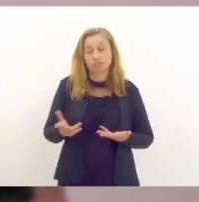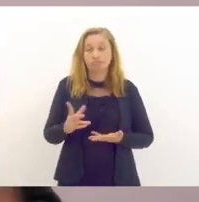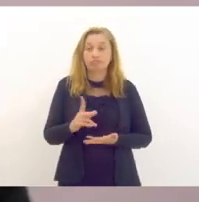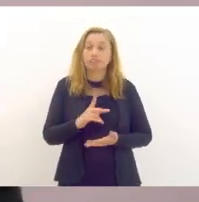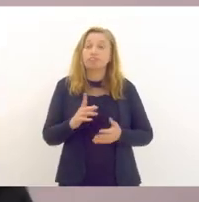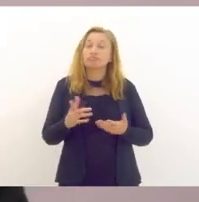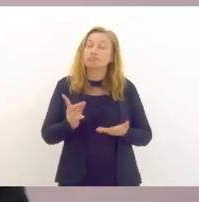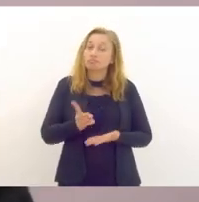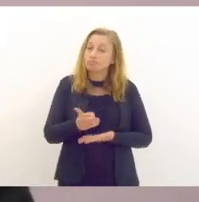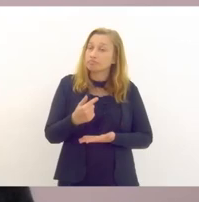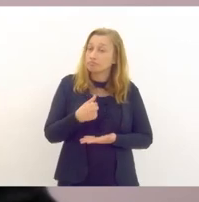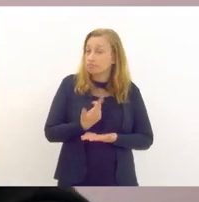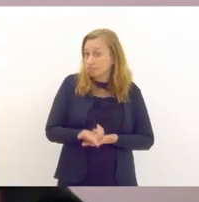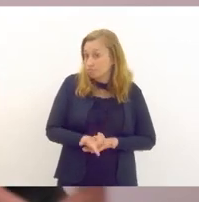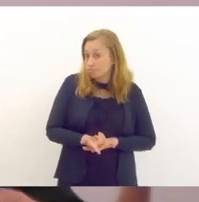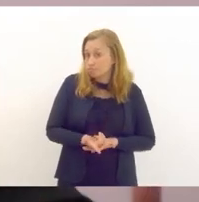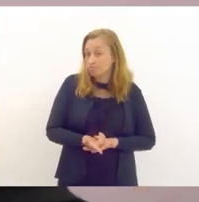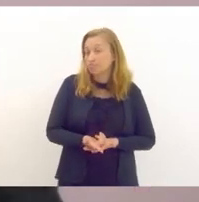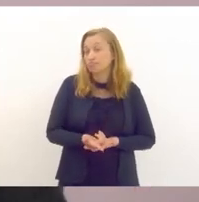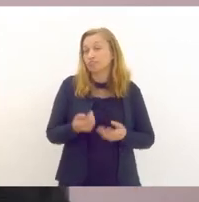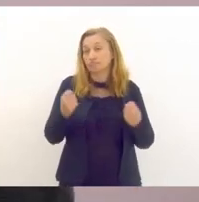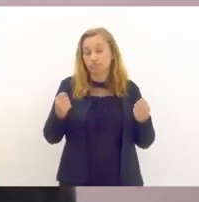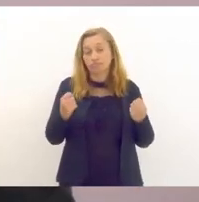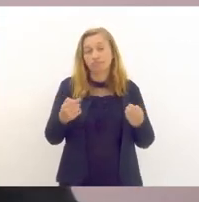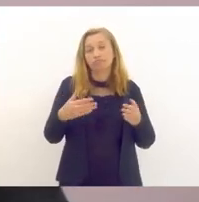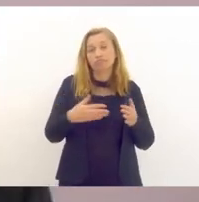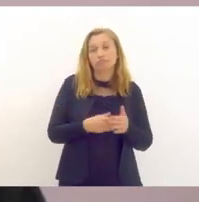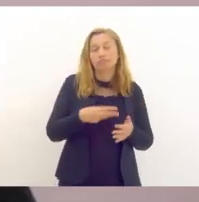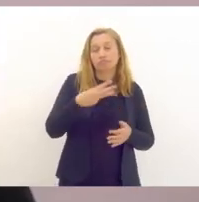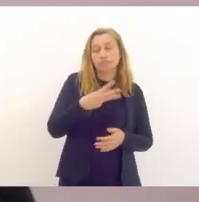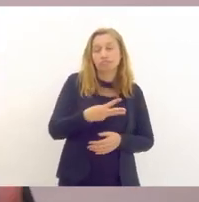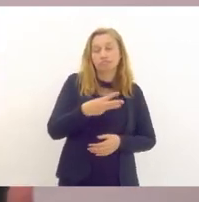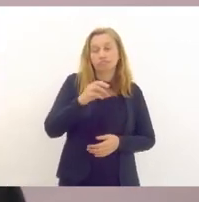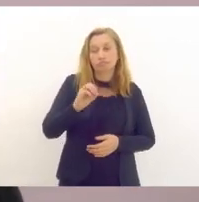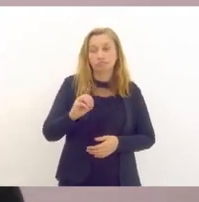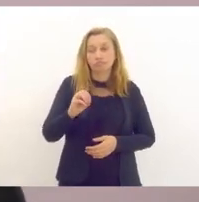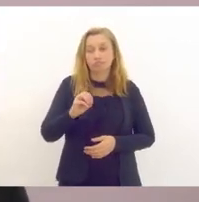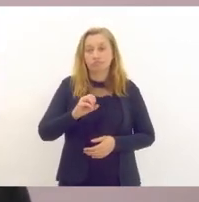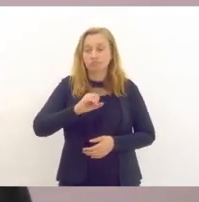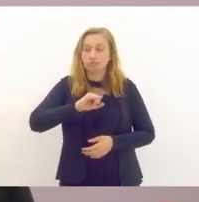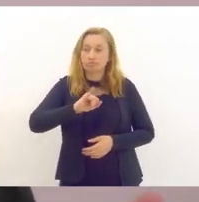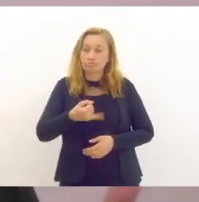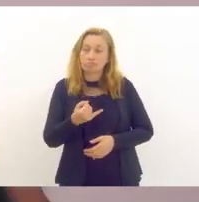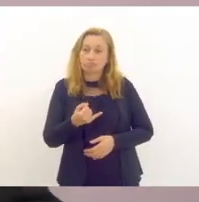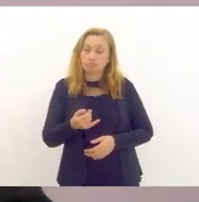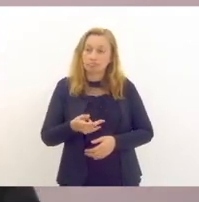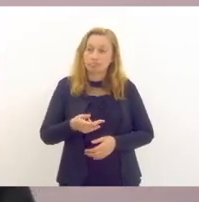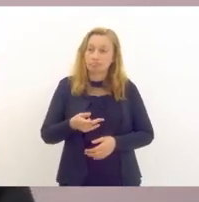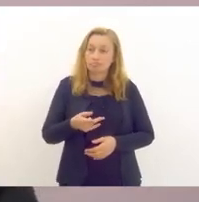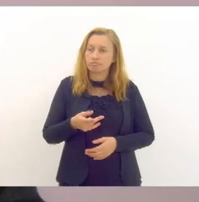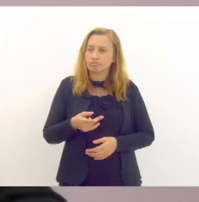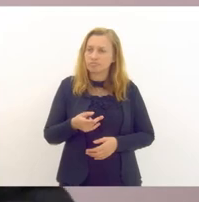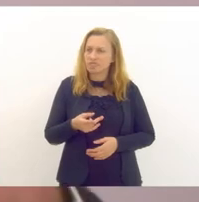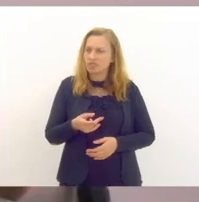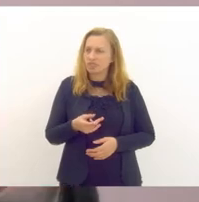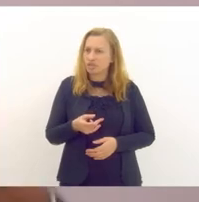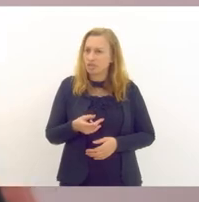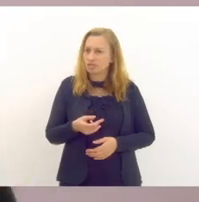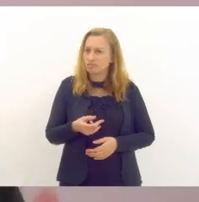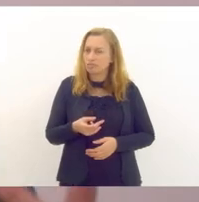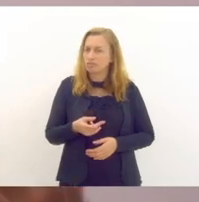eu sempre fui espero até o dia 30 de janeiro 30 de Janeiro